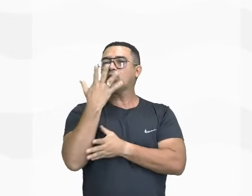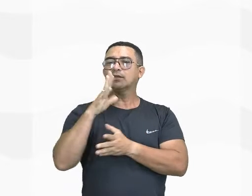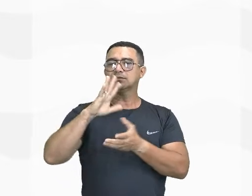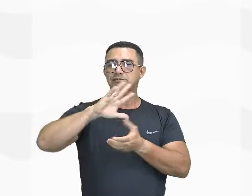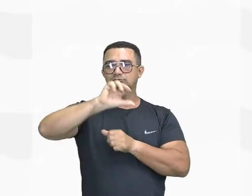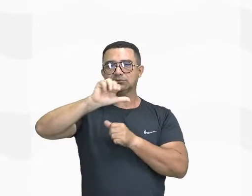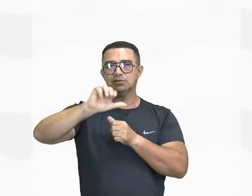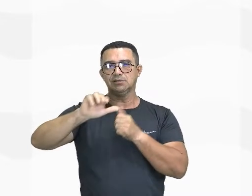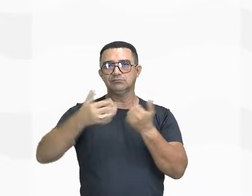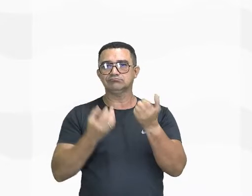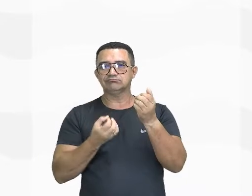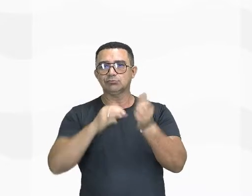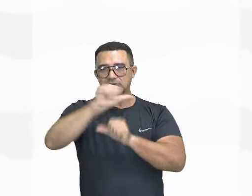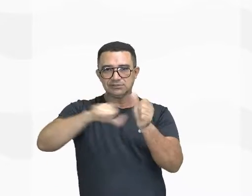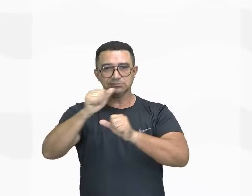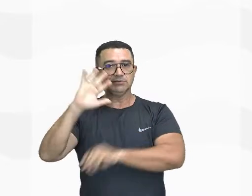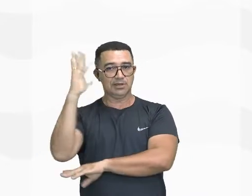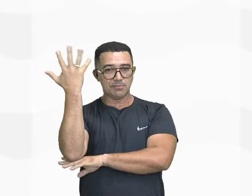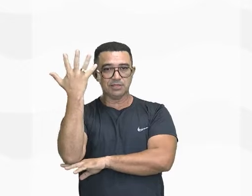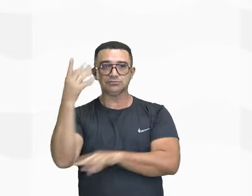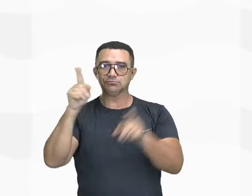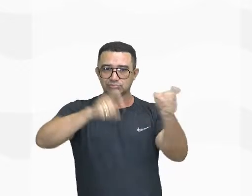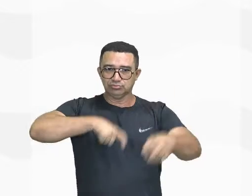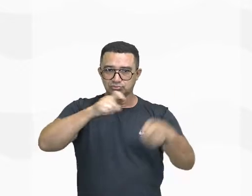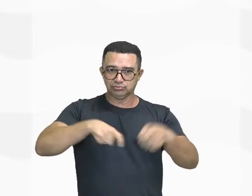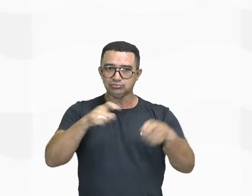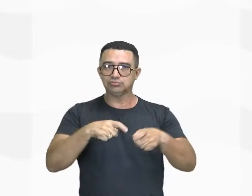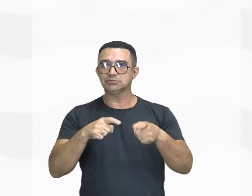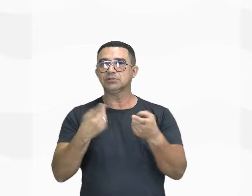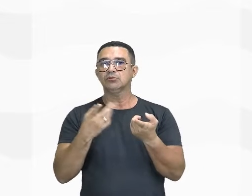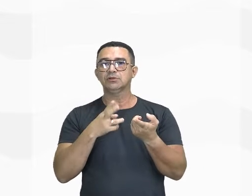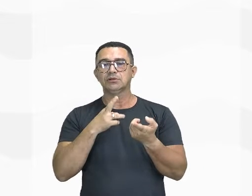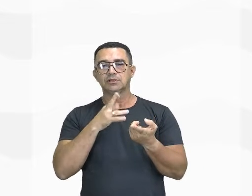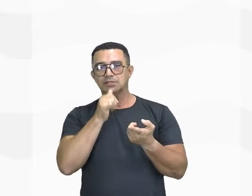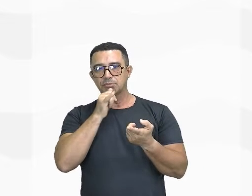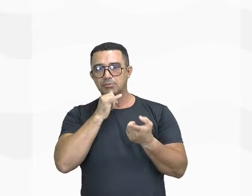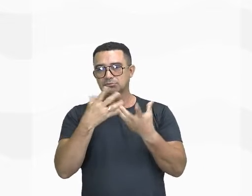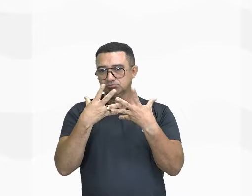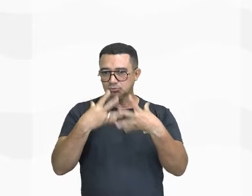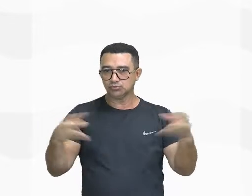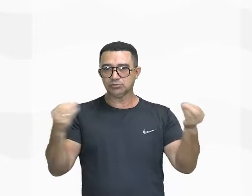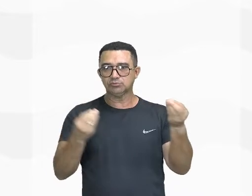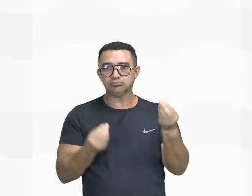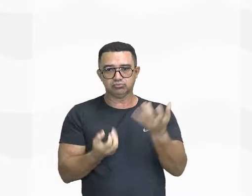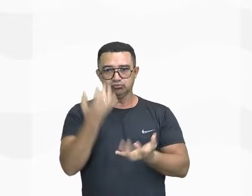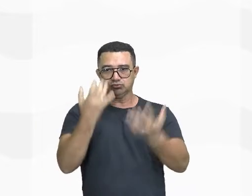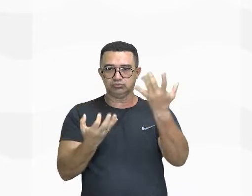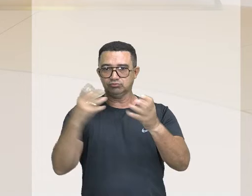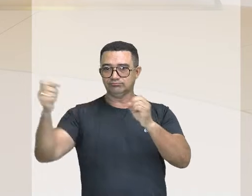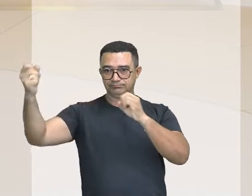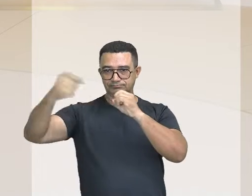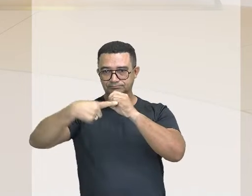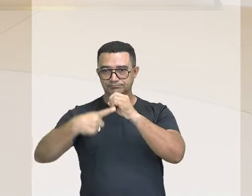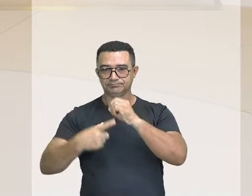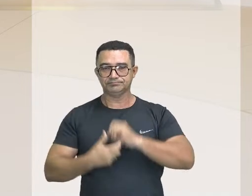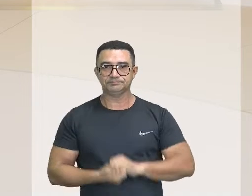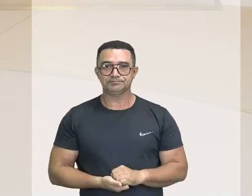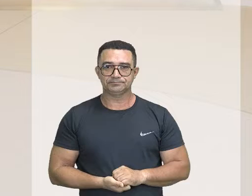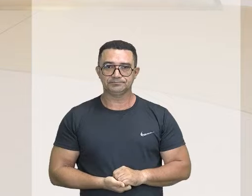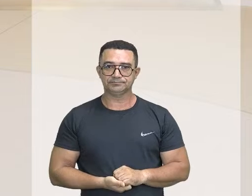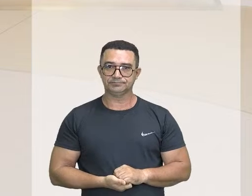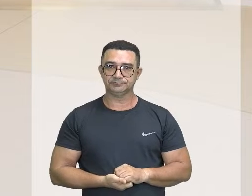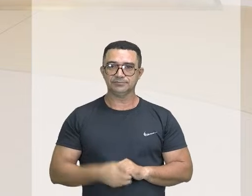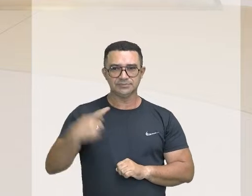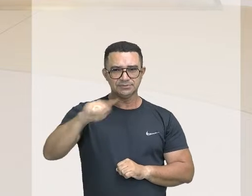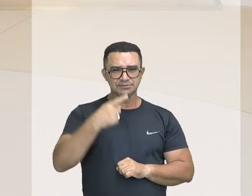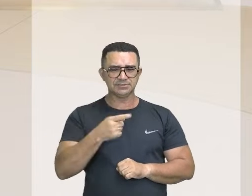agricultura e segurança alimentar, soluções tecnológicas para a redução de gases de efeito estufa. Com certeza você